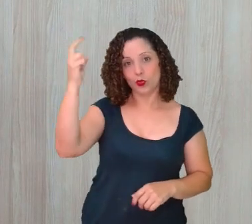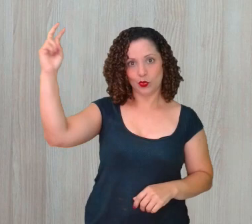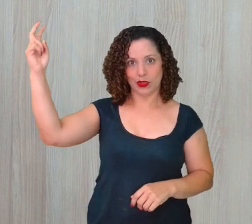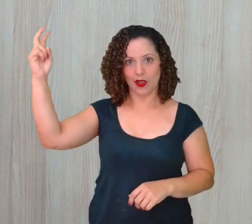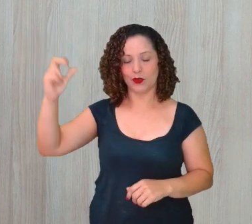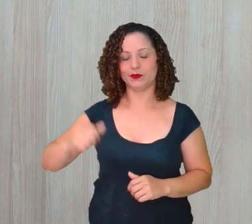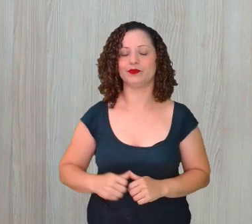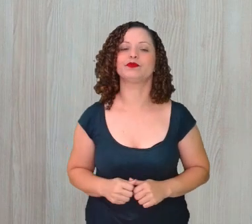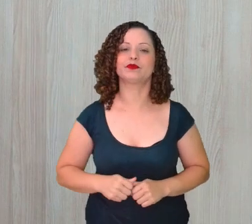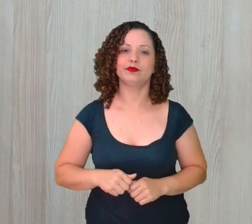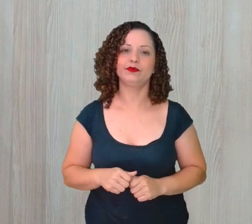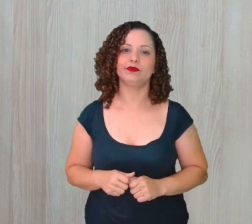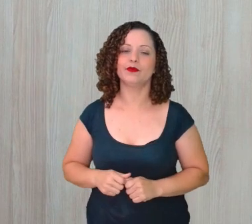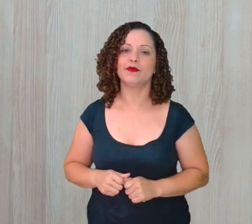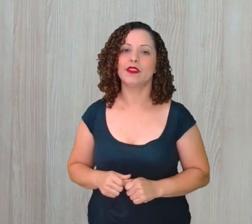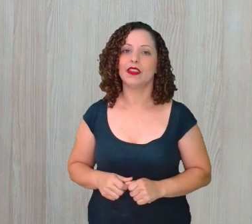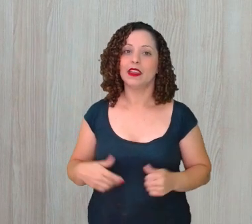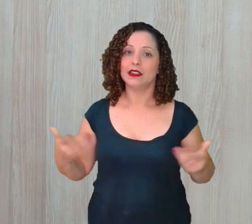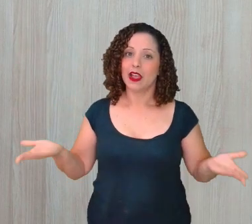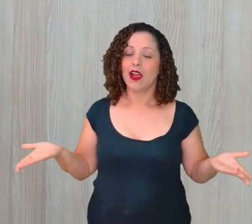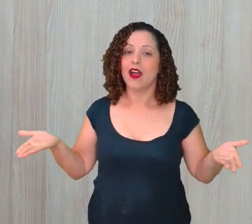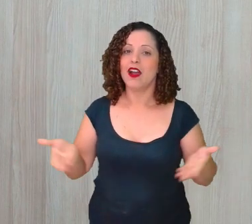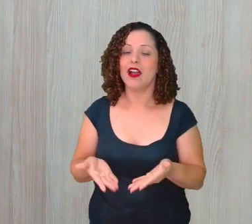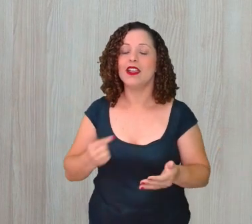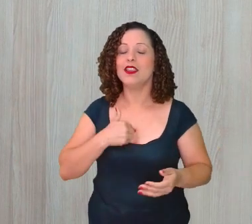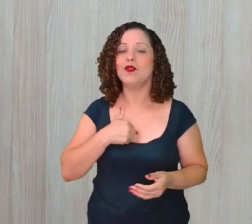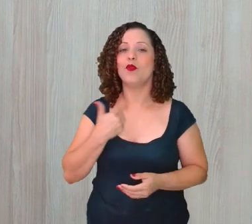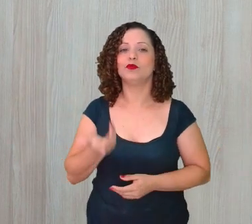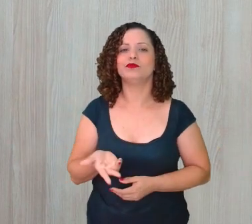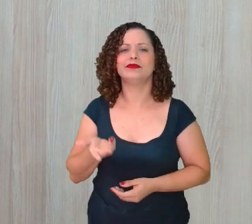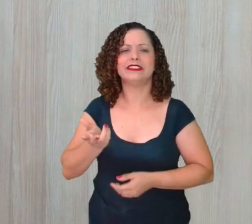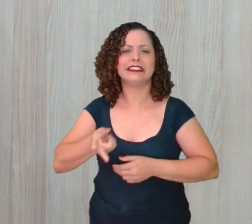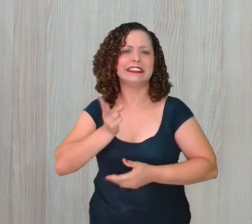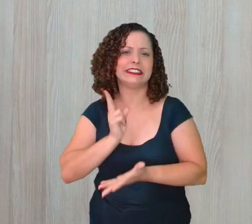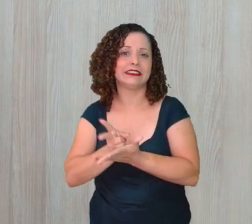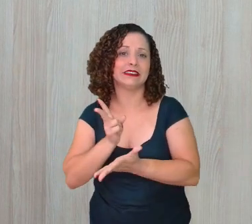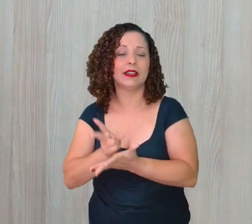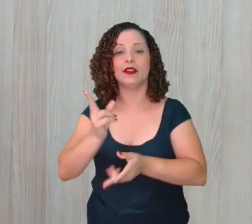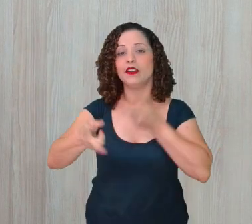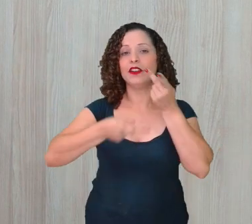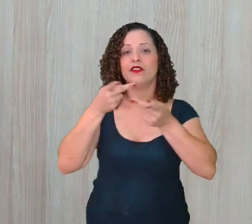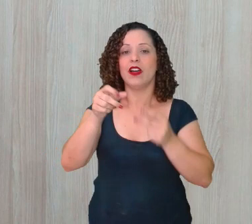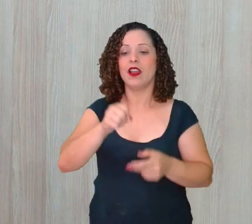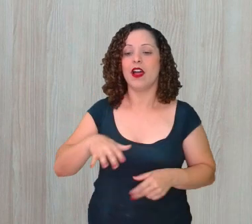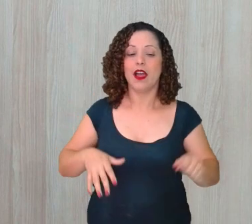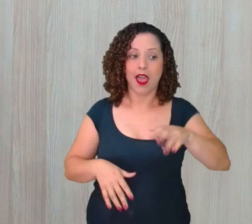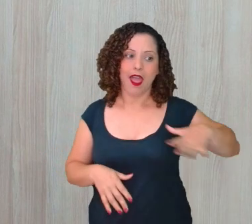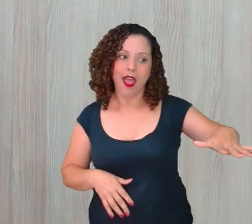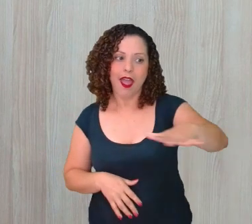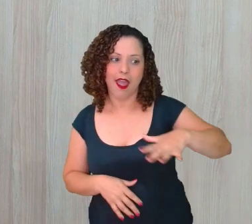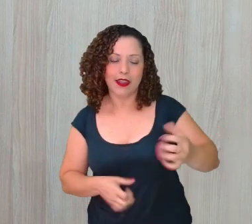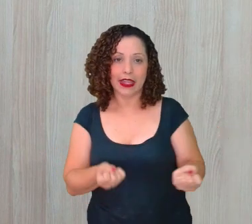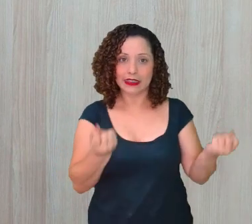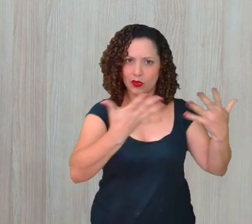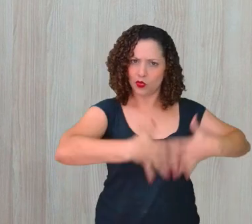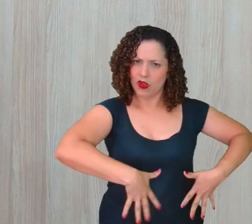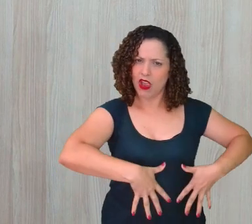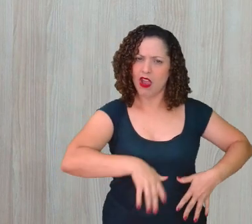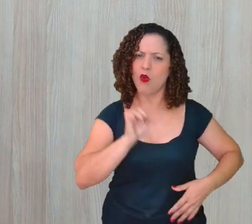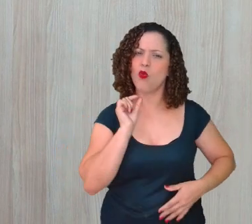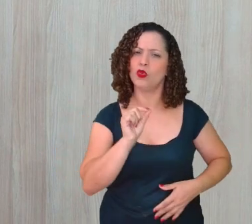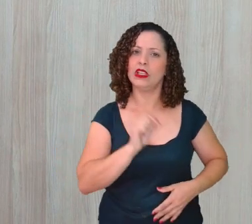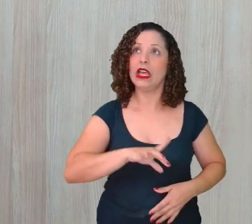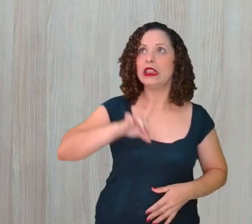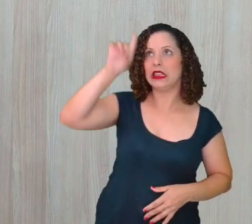uma parte aí, Vá-se me poupar embora. um instantinho. Eu costumo dizer, meu povo, que o espaço natural é aquele espaço tal qual